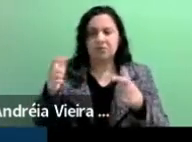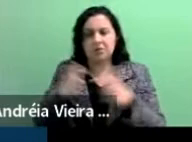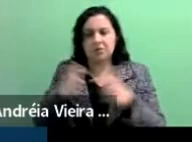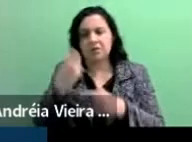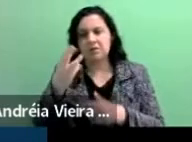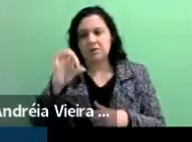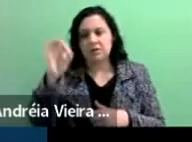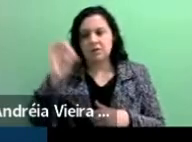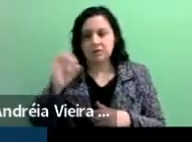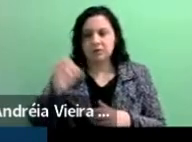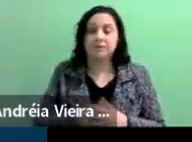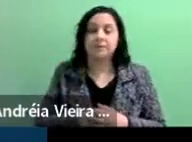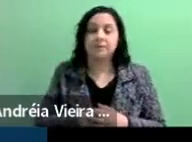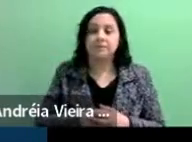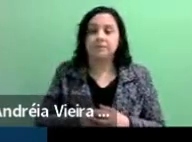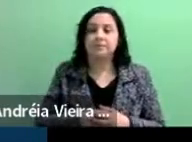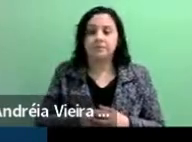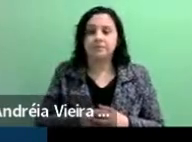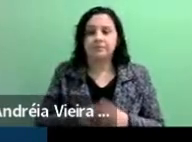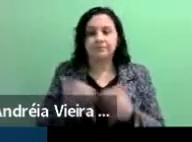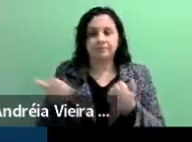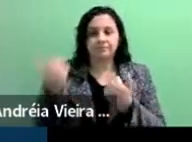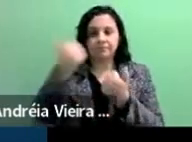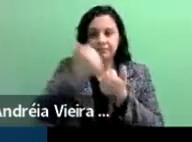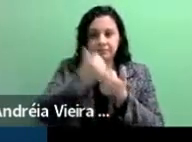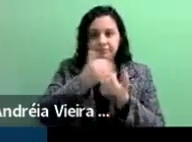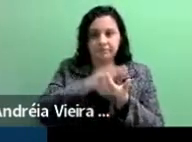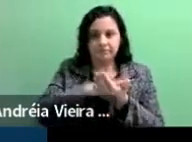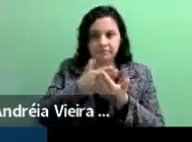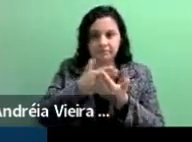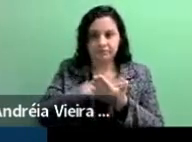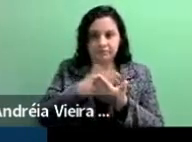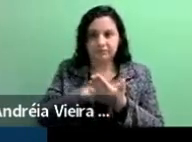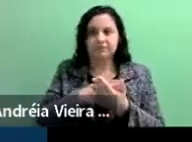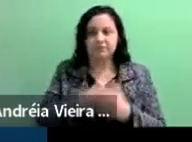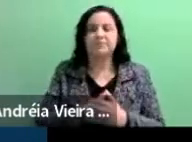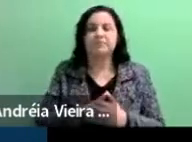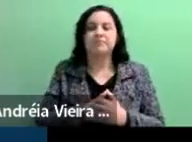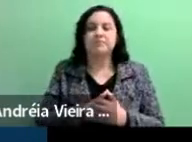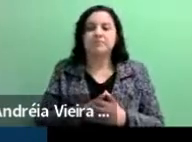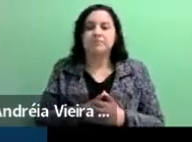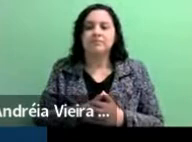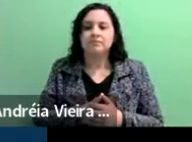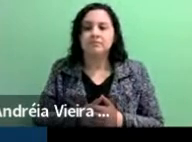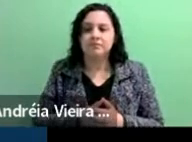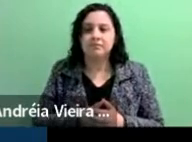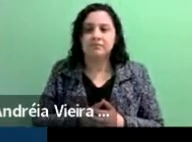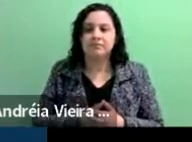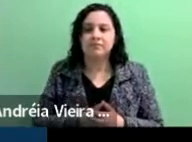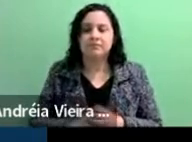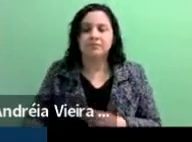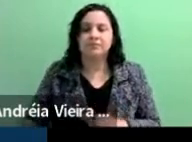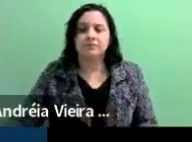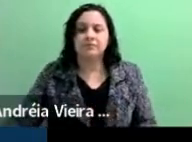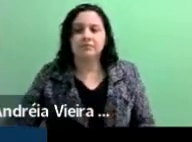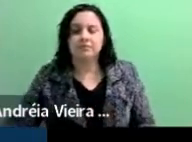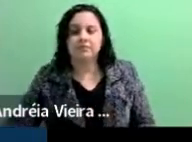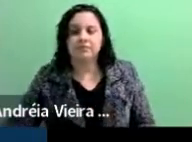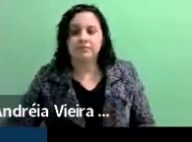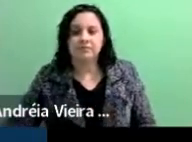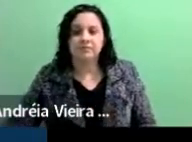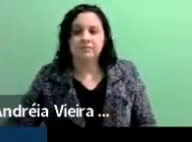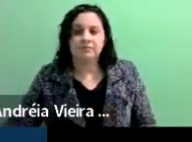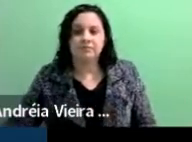A Embrapi iniciou também um processo, como eu disse, já naquele segundo eixo, de trabalhar de algumas novas frentes